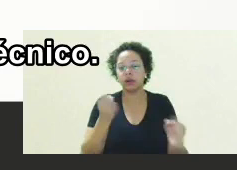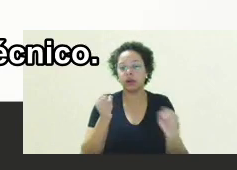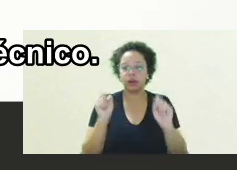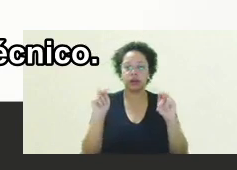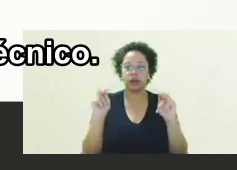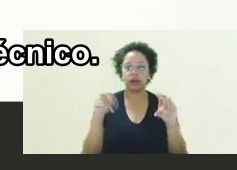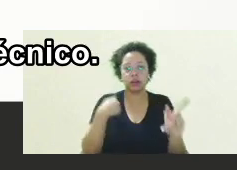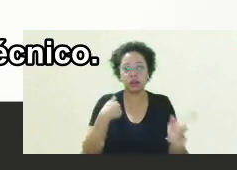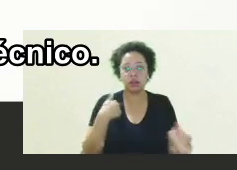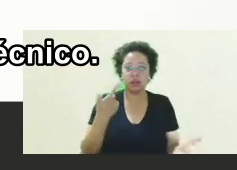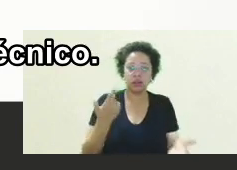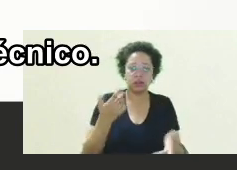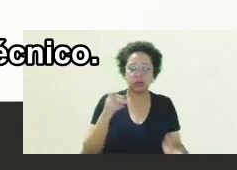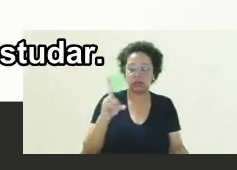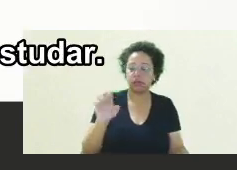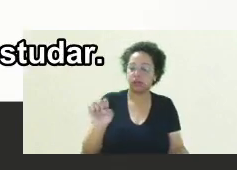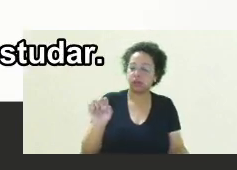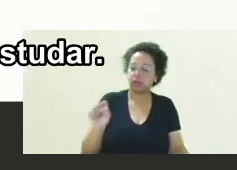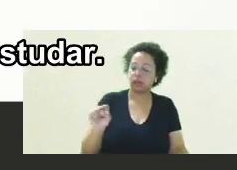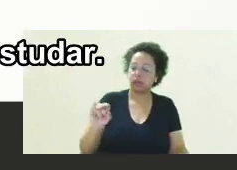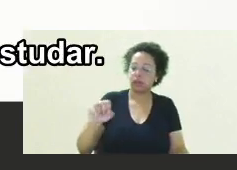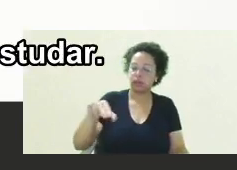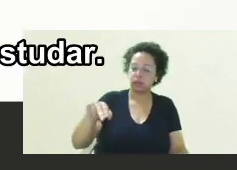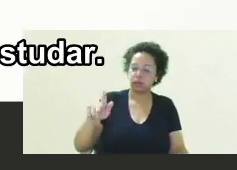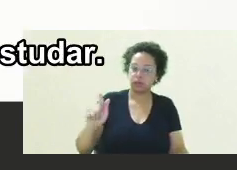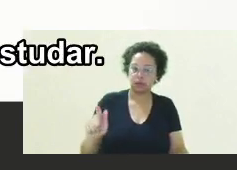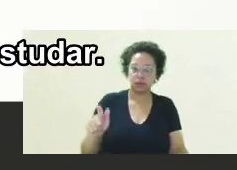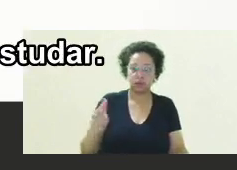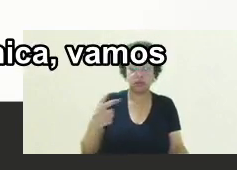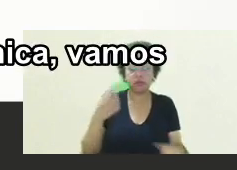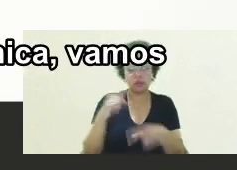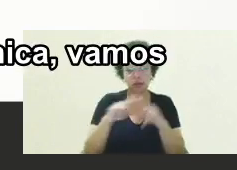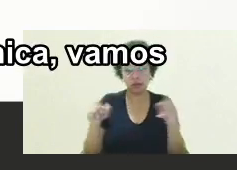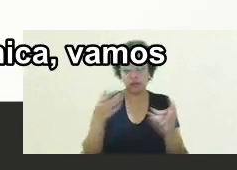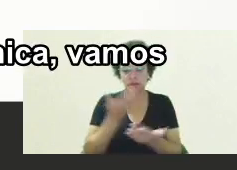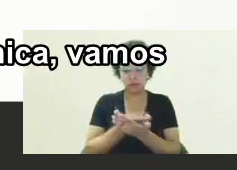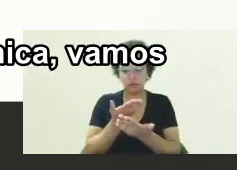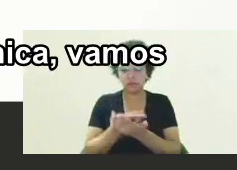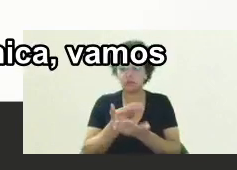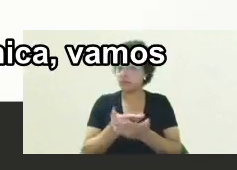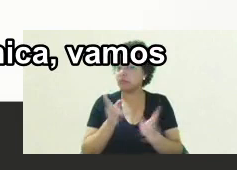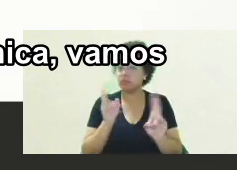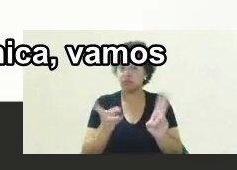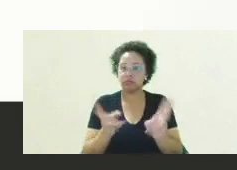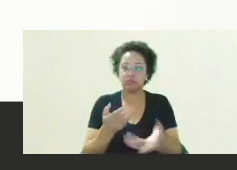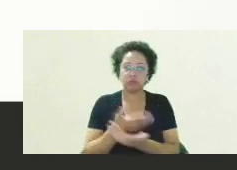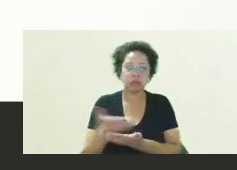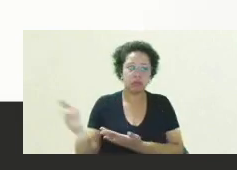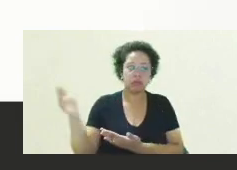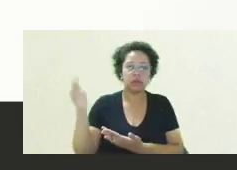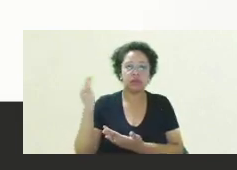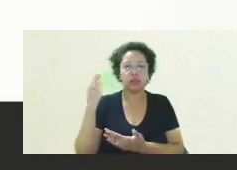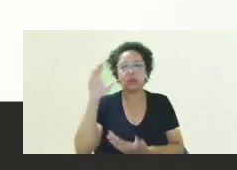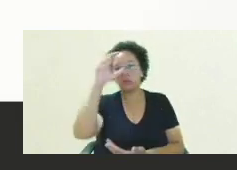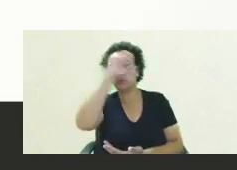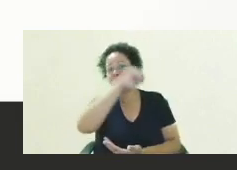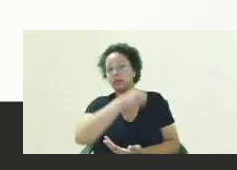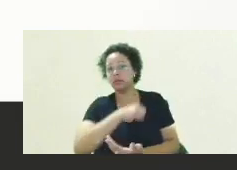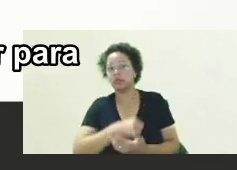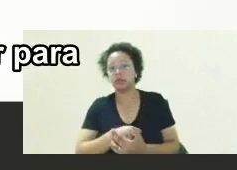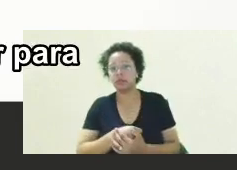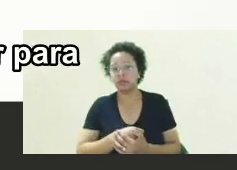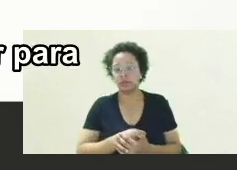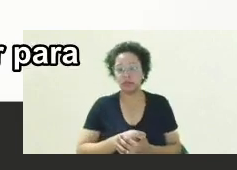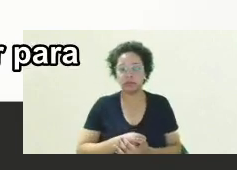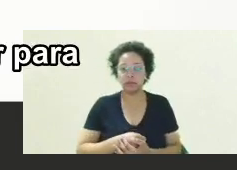também não sou o quê. O negócio aqui é muito técnico, o que eu vou fazer? Vou estudar. Vamos estudar essa parte técnica, vamos aprender e